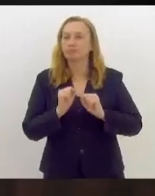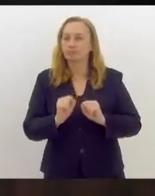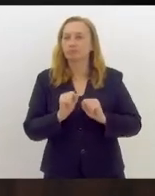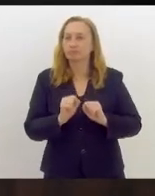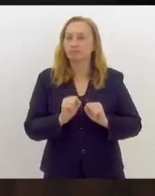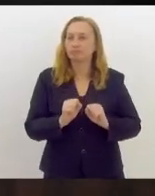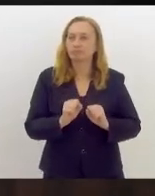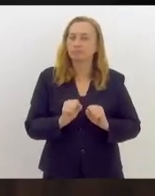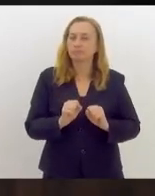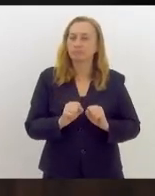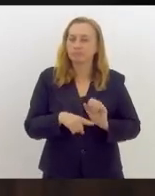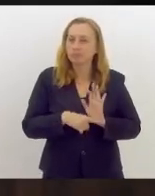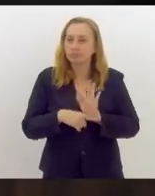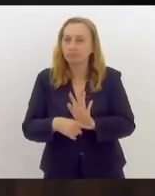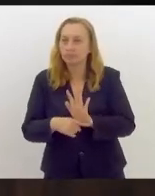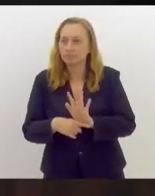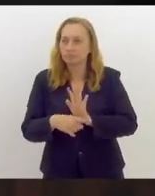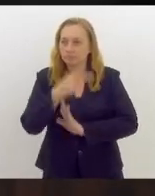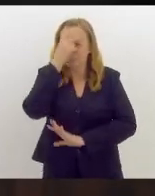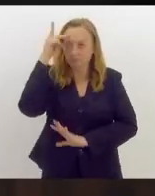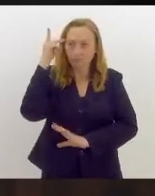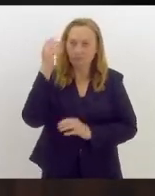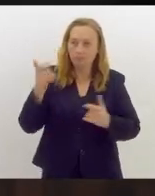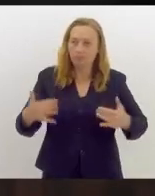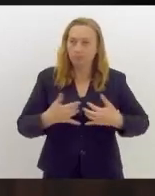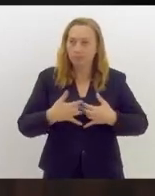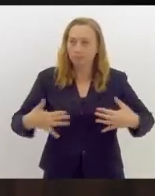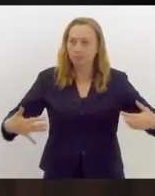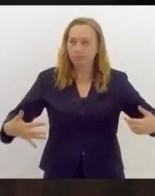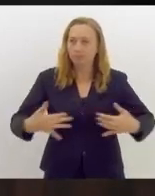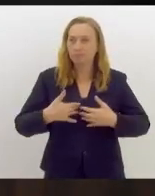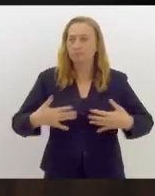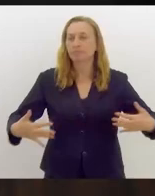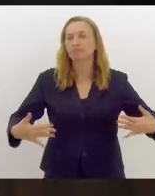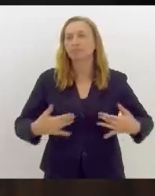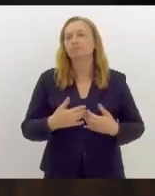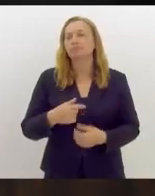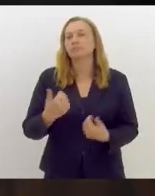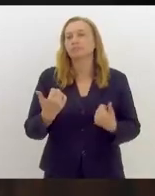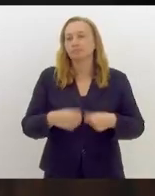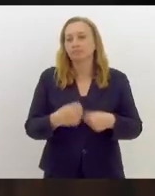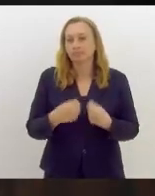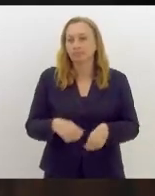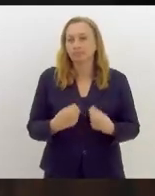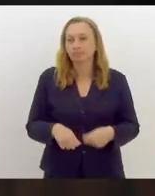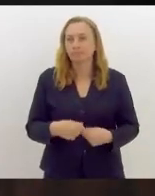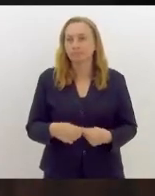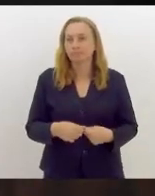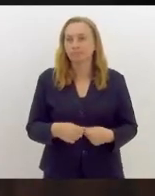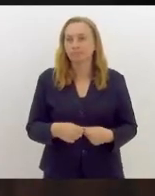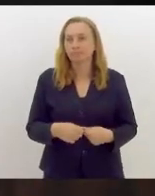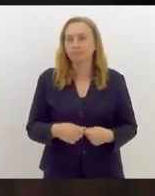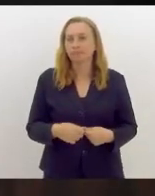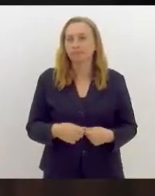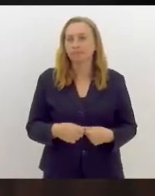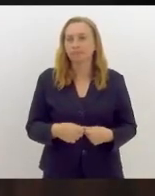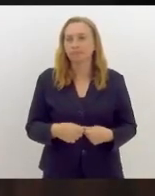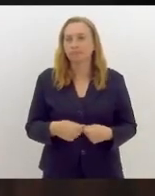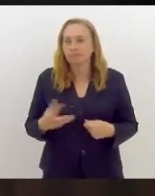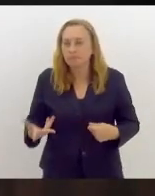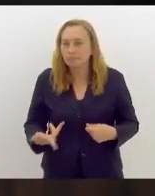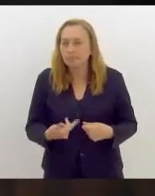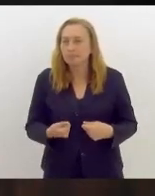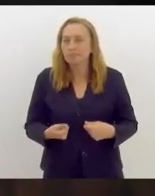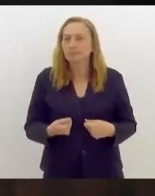atender a pessoa com autismo né porque a gente precisa ir dar essa condição